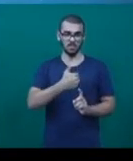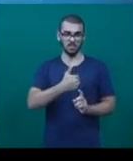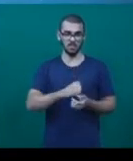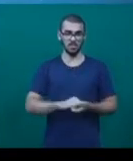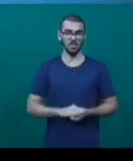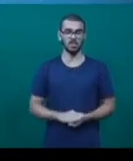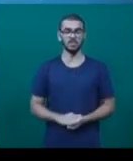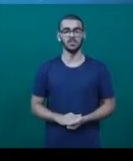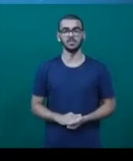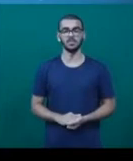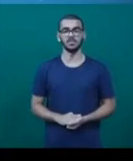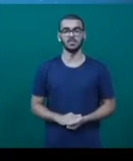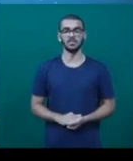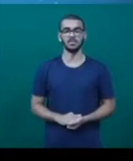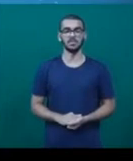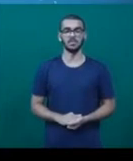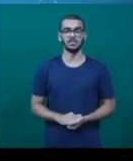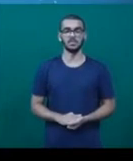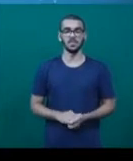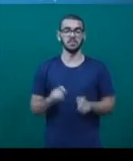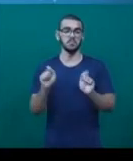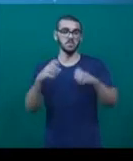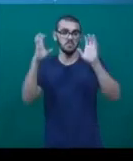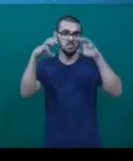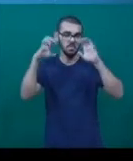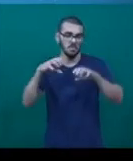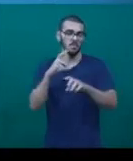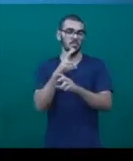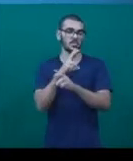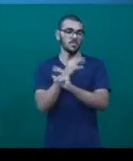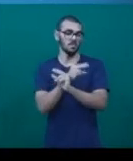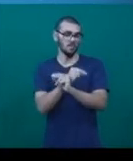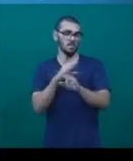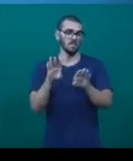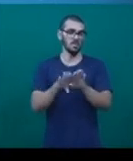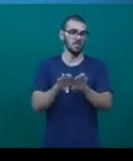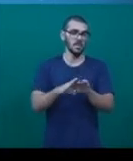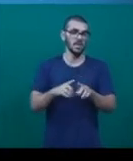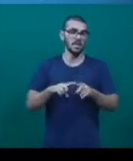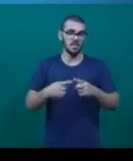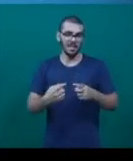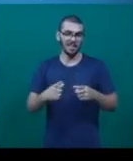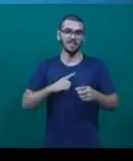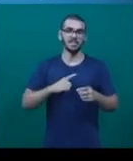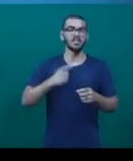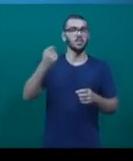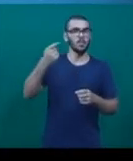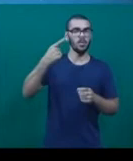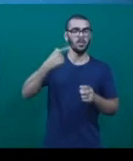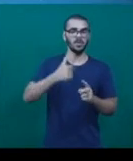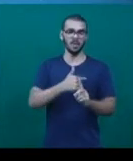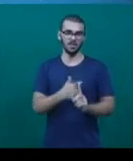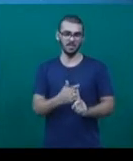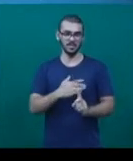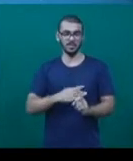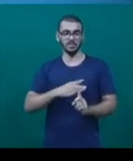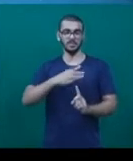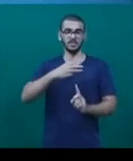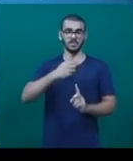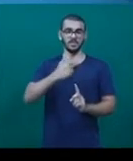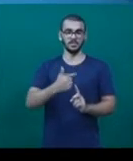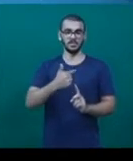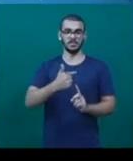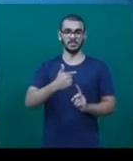máxima chega aos 31. Pode chover pela manhã em Patos de Minas, mas o dia vai ser mesmo de sol. A mínima prevista é de